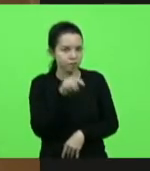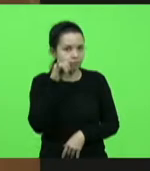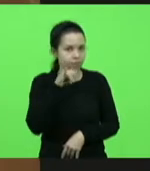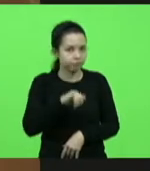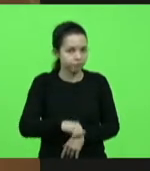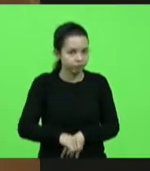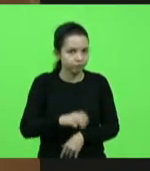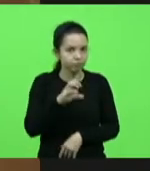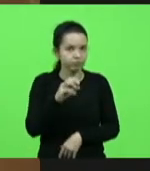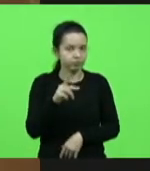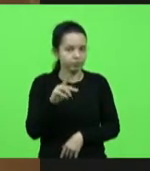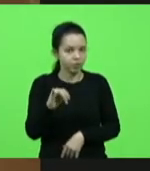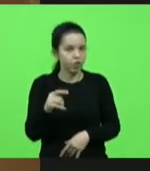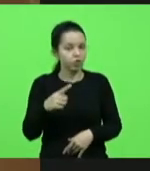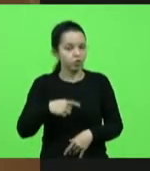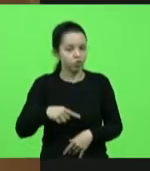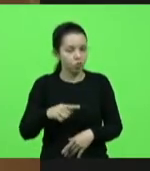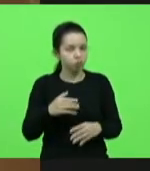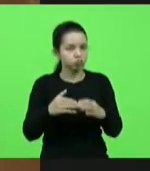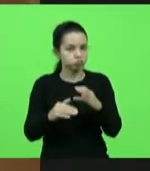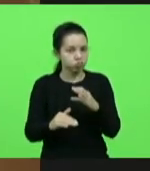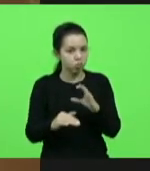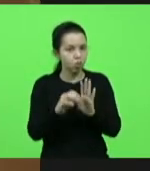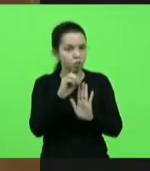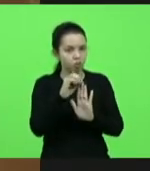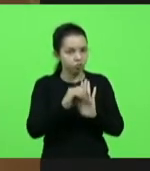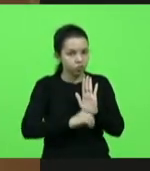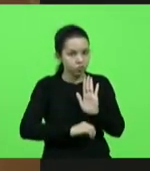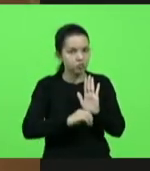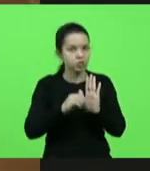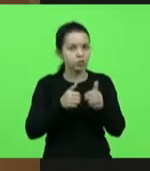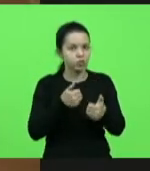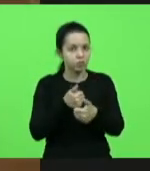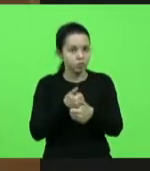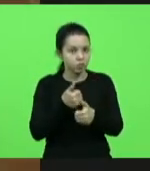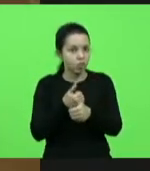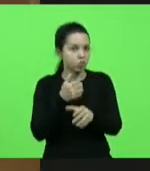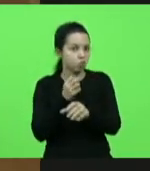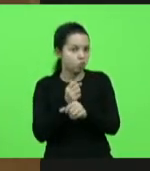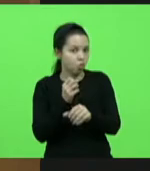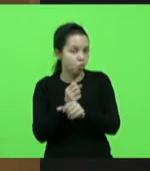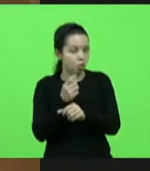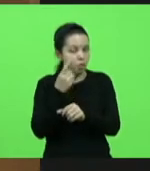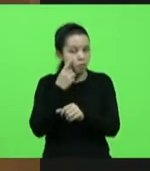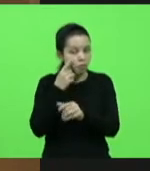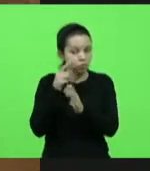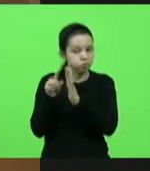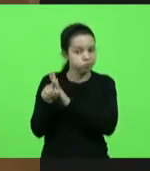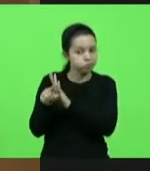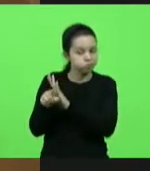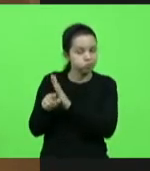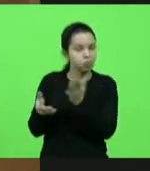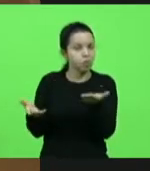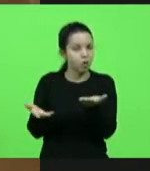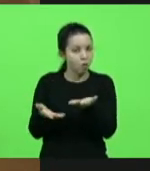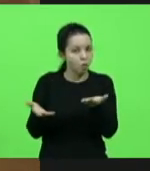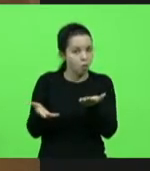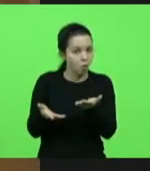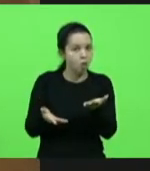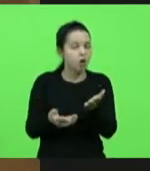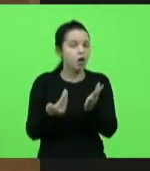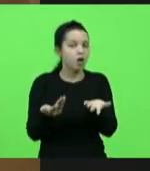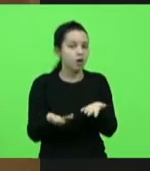nós encaminhamos um ofício ao Tribunal de Contas para investigação e agora o relator Neuzy Nadal